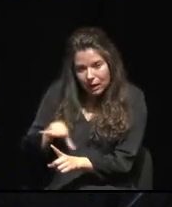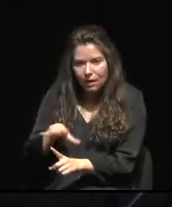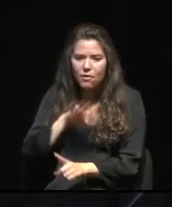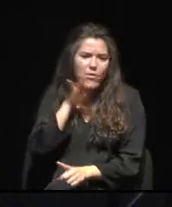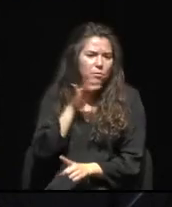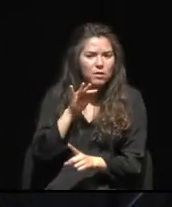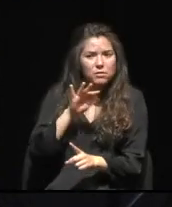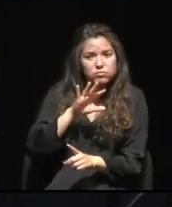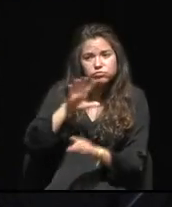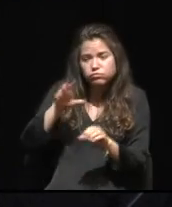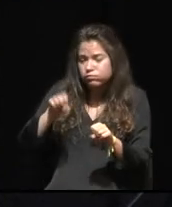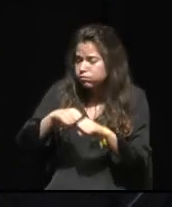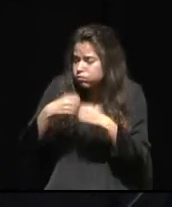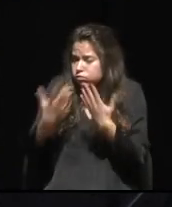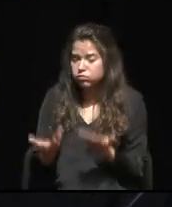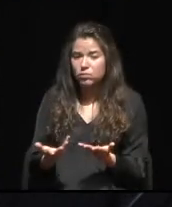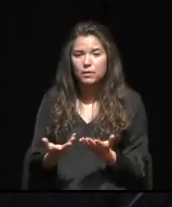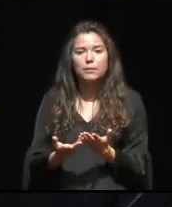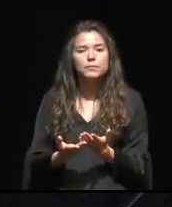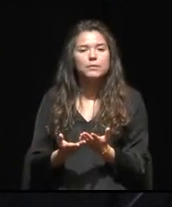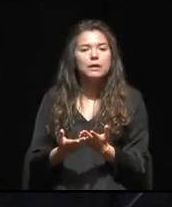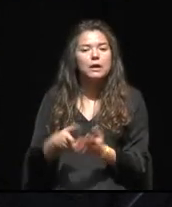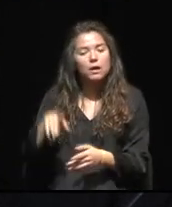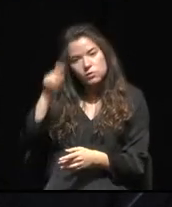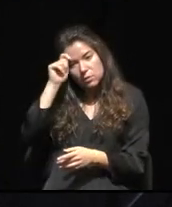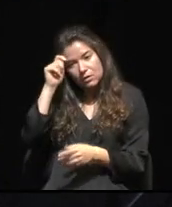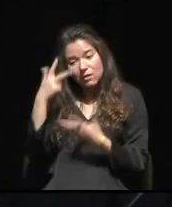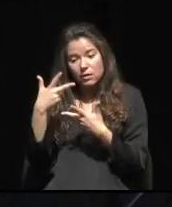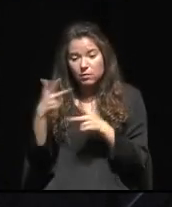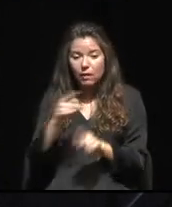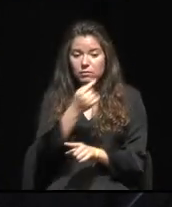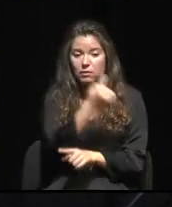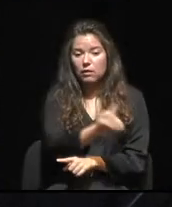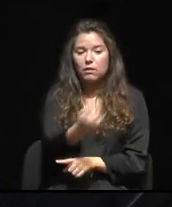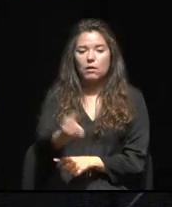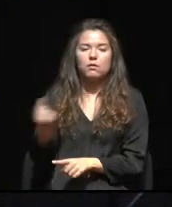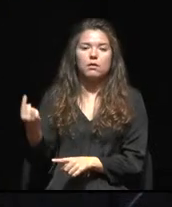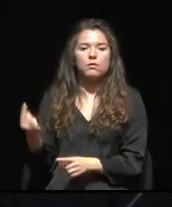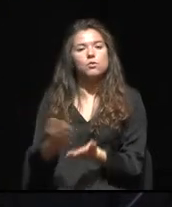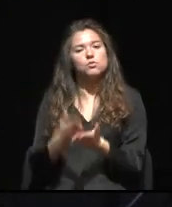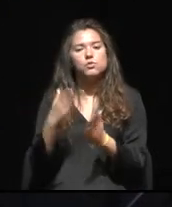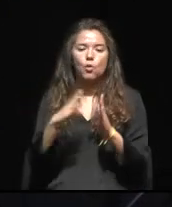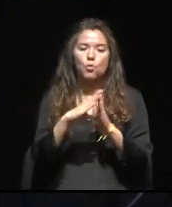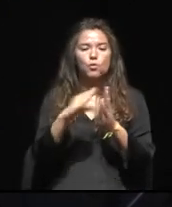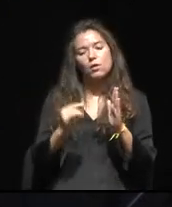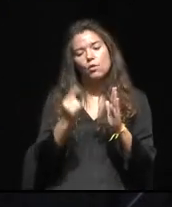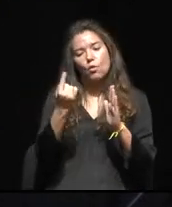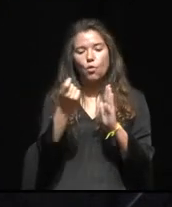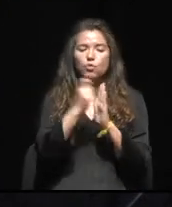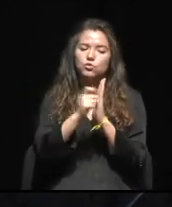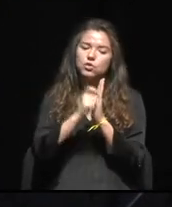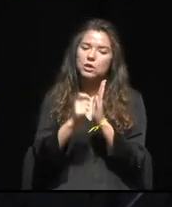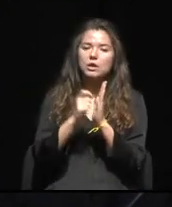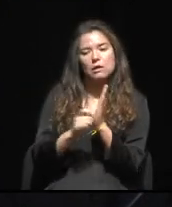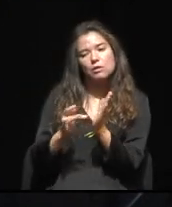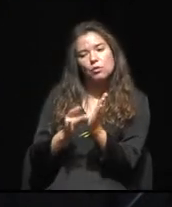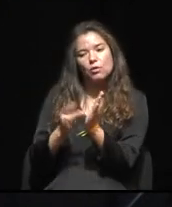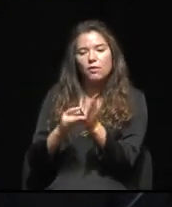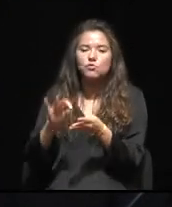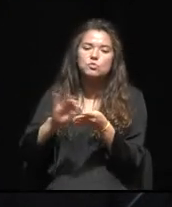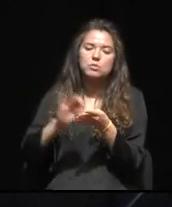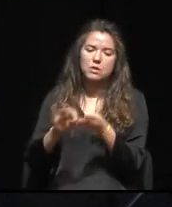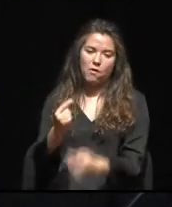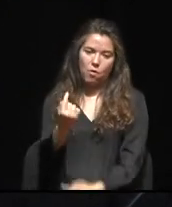de mil formas respeitando a liberdade de cada um dos seus membros e não apenas segundo um modelo escrito num determinado